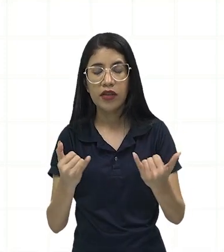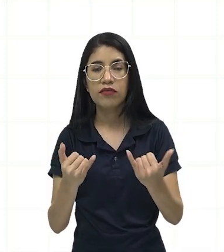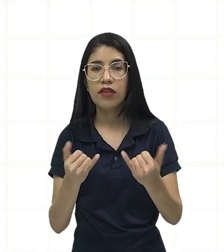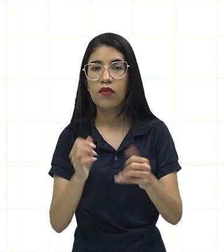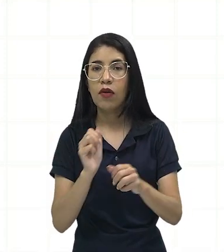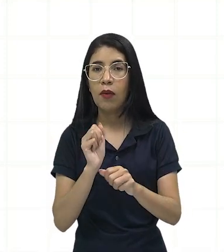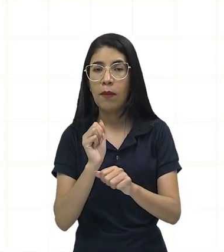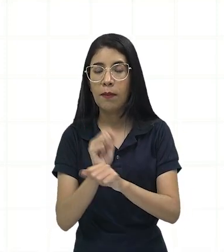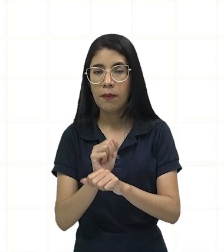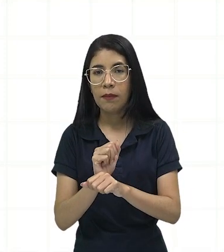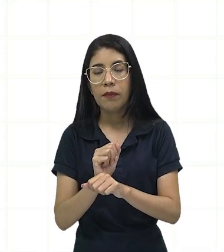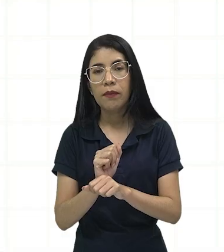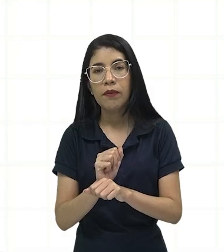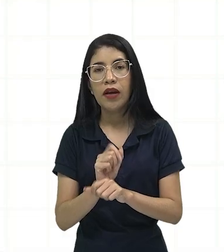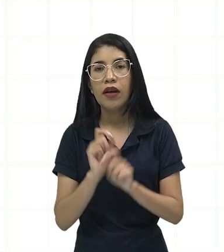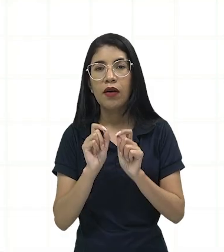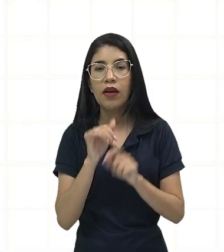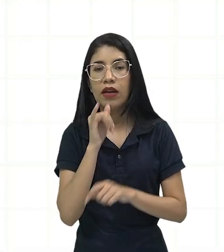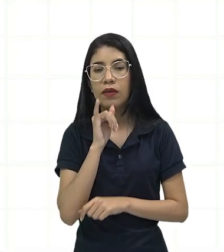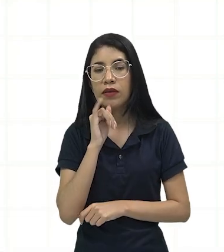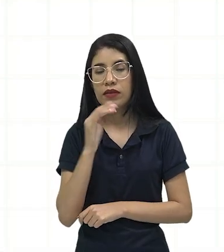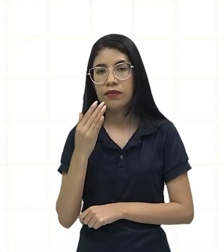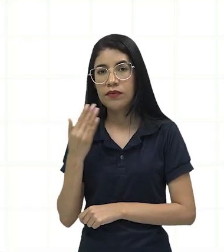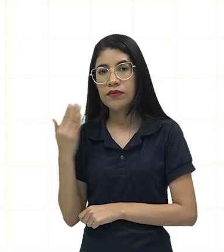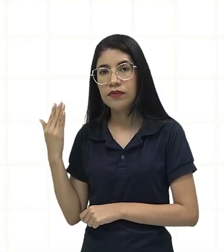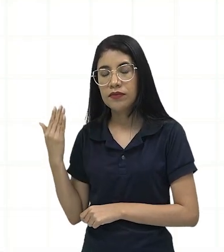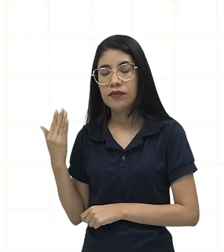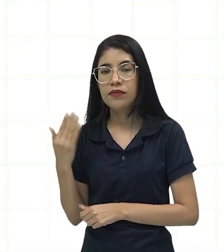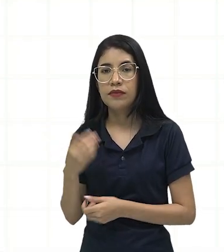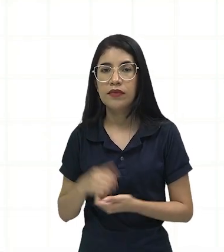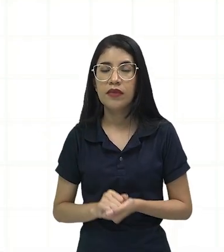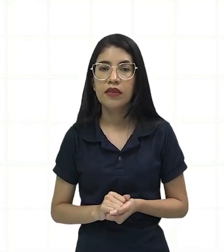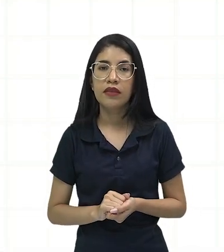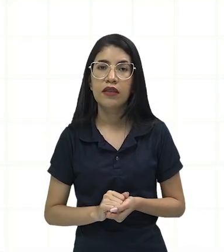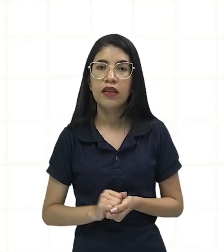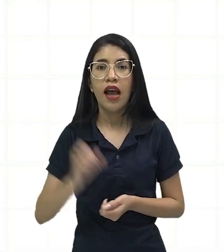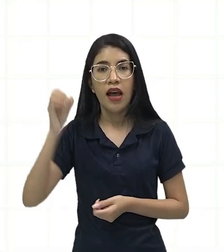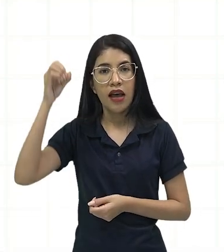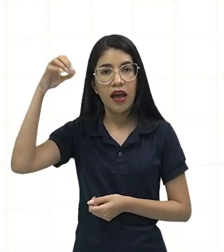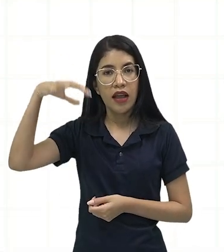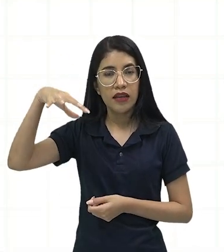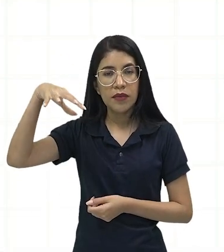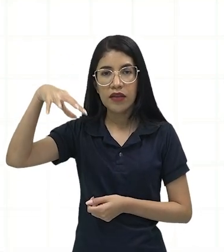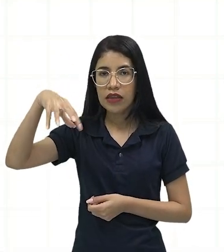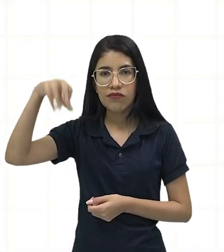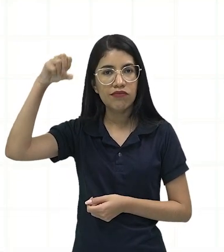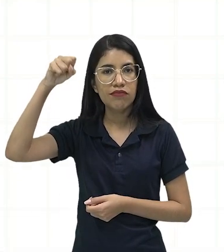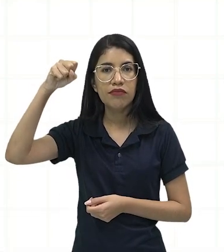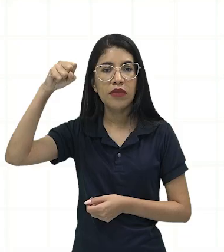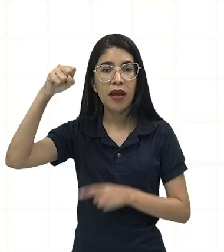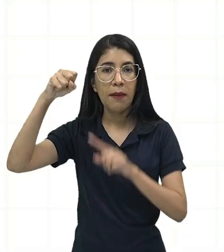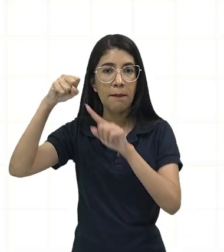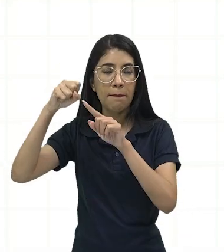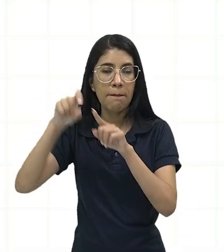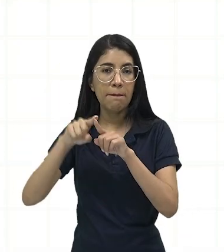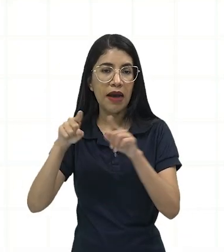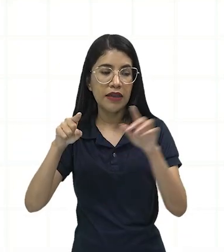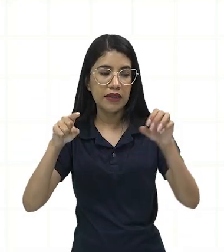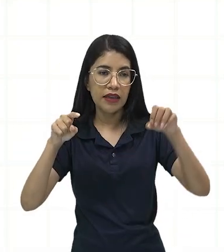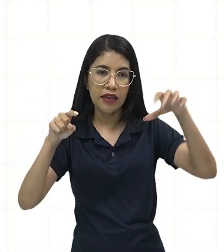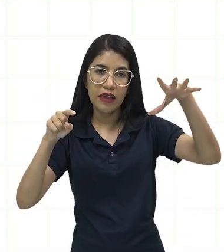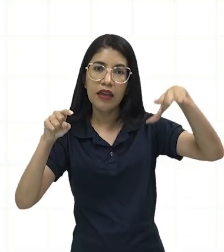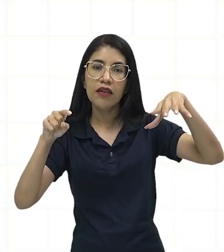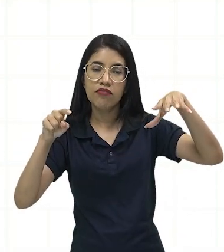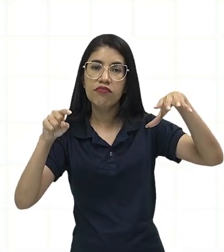aqui, eu, por exemplo, eu não vou ter a lâmpada acesa, mas a outra eu vou continuar tendo, porque eu